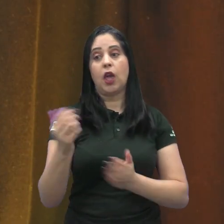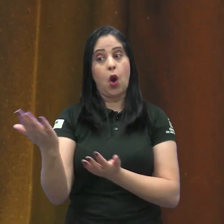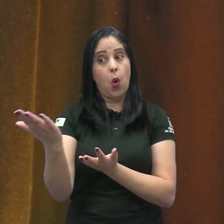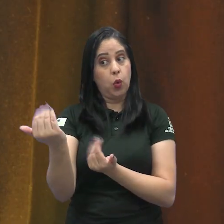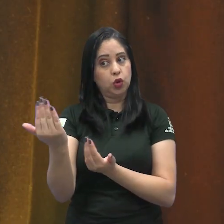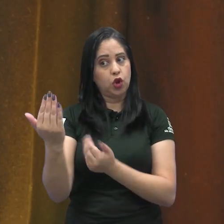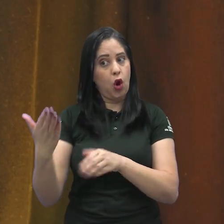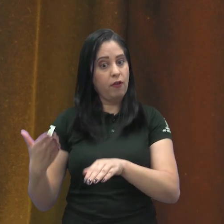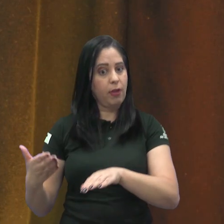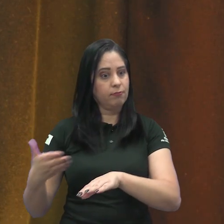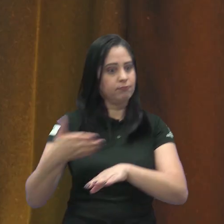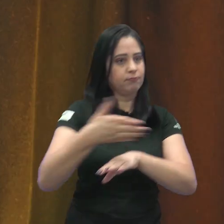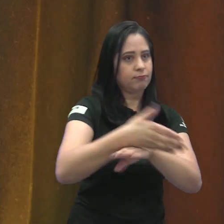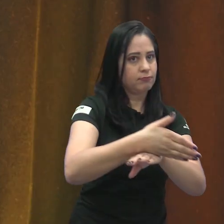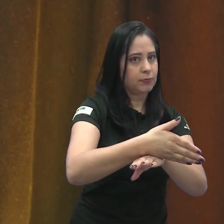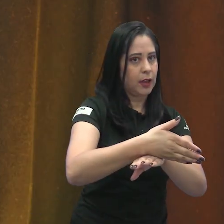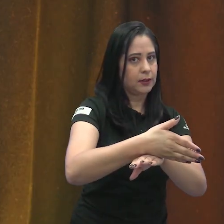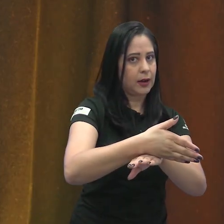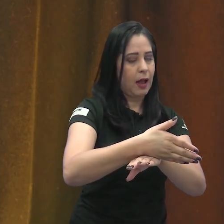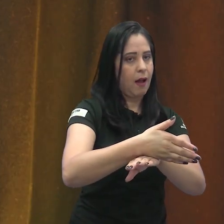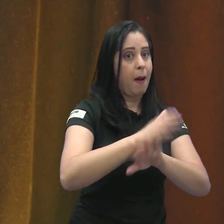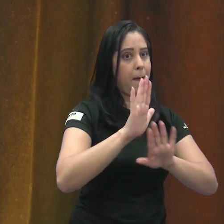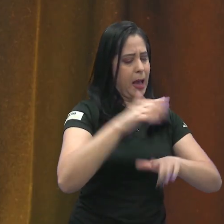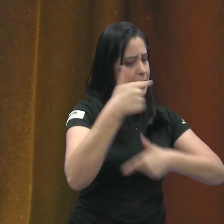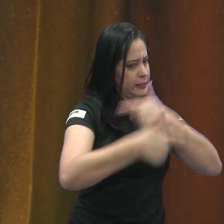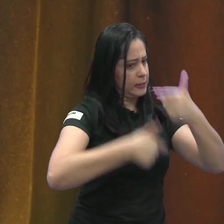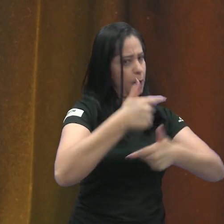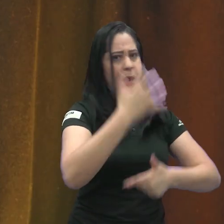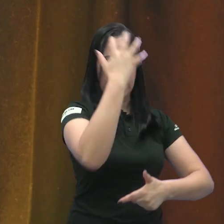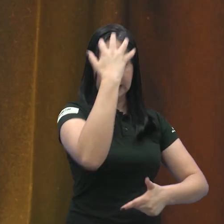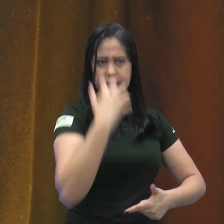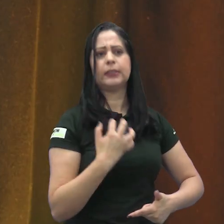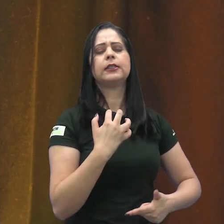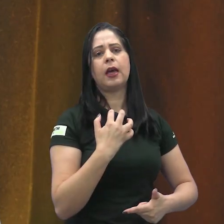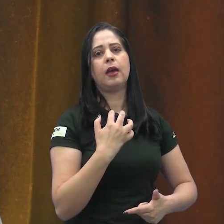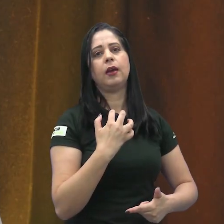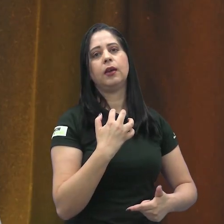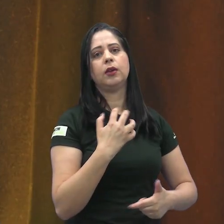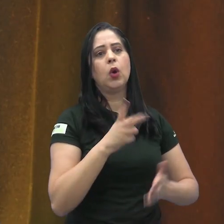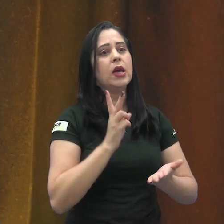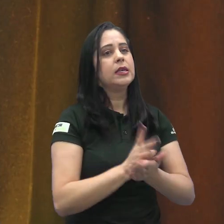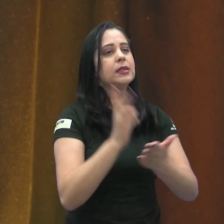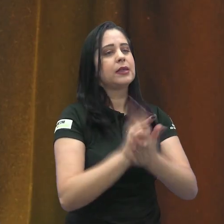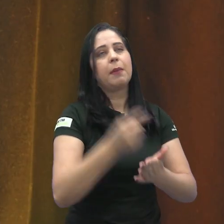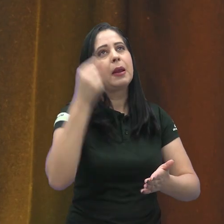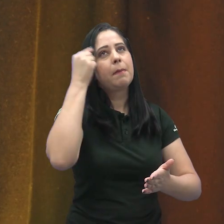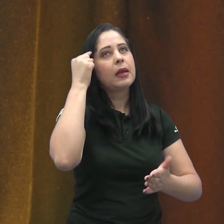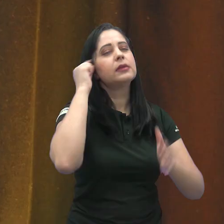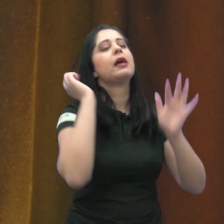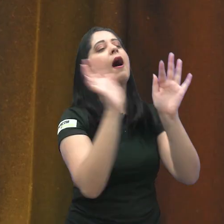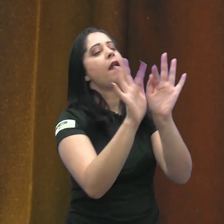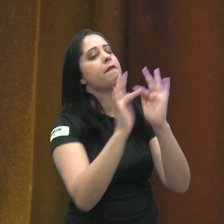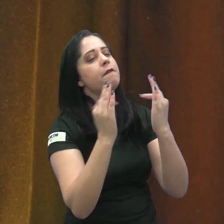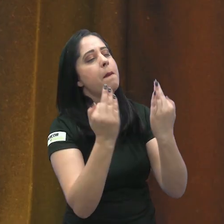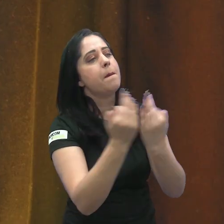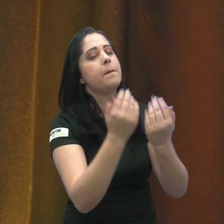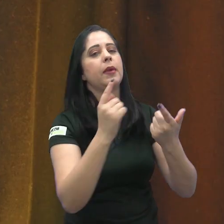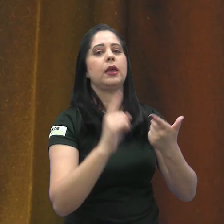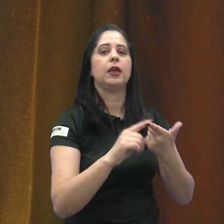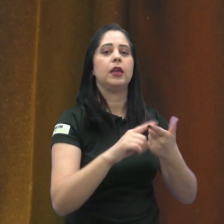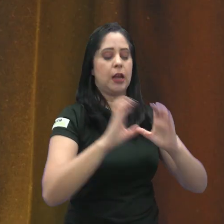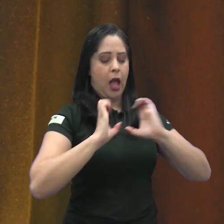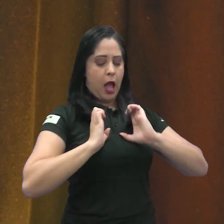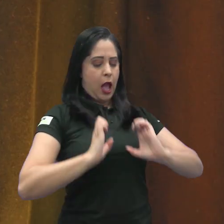para a política com essa mentalidade, mas nunca esquecer, se você realmente levar sério, nunca esquecer de suas raízes, da sua família,